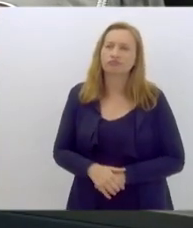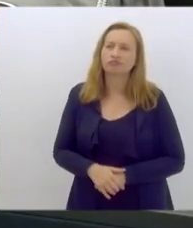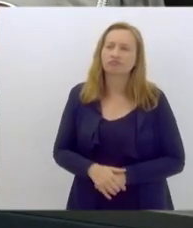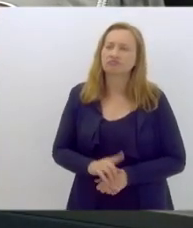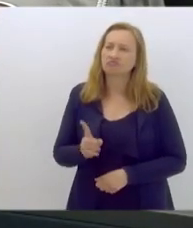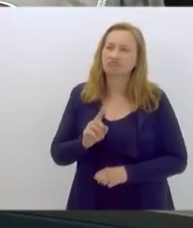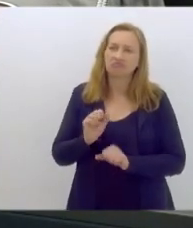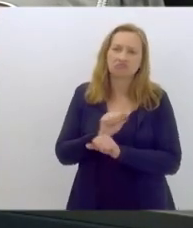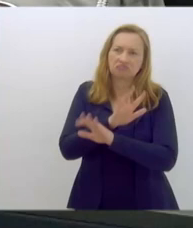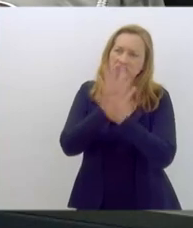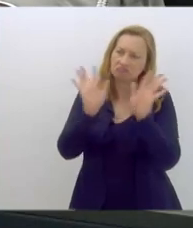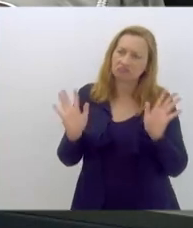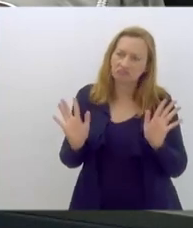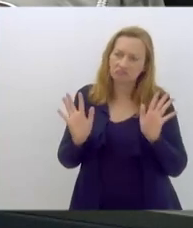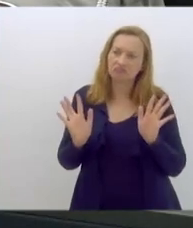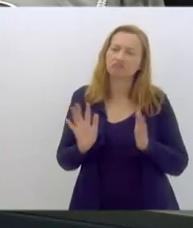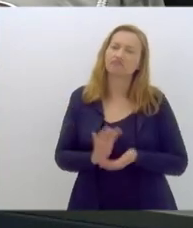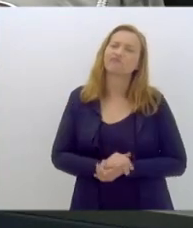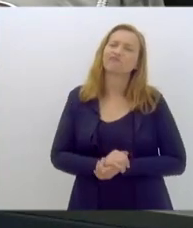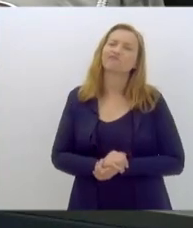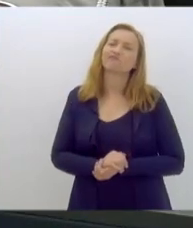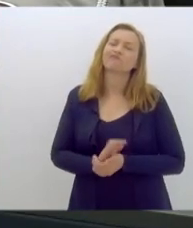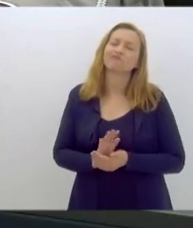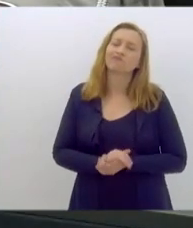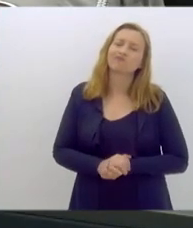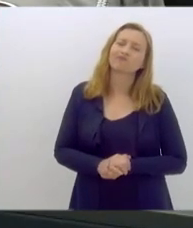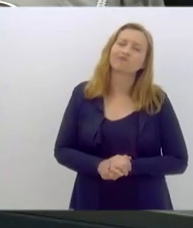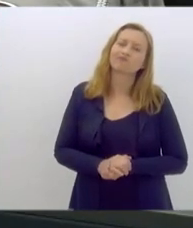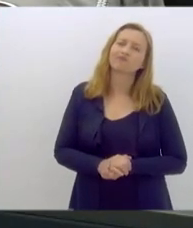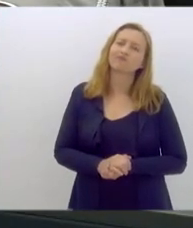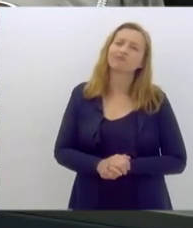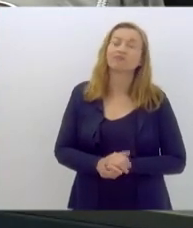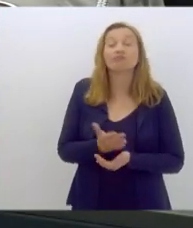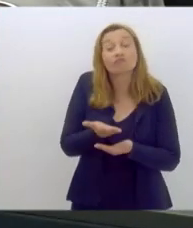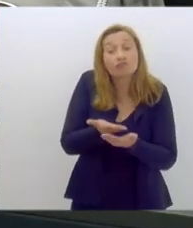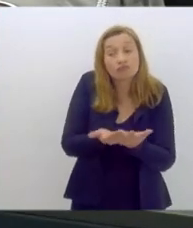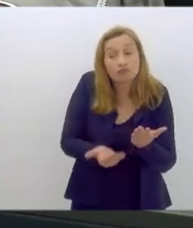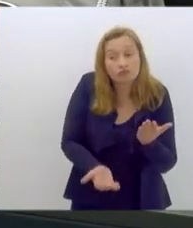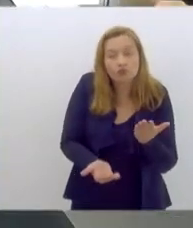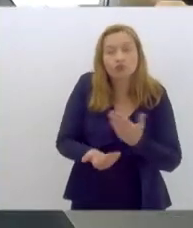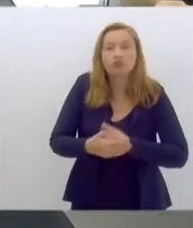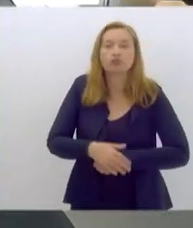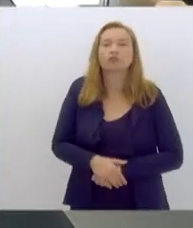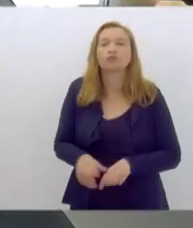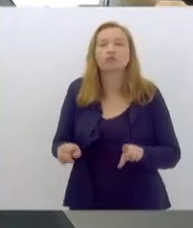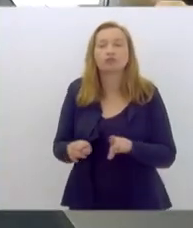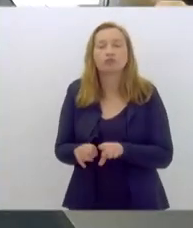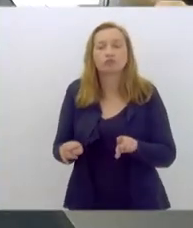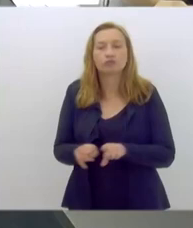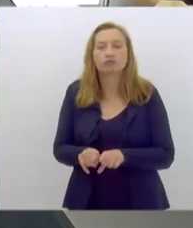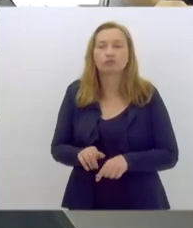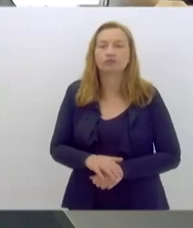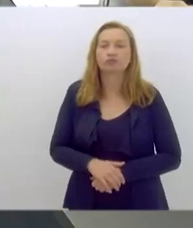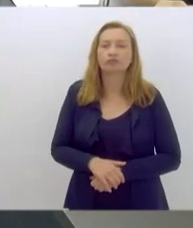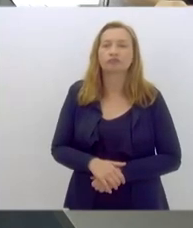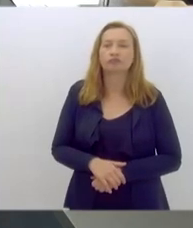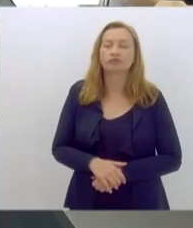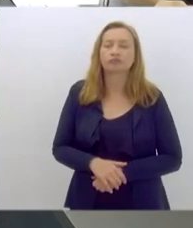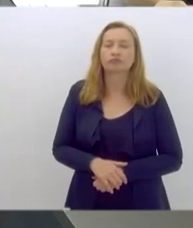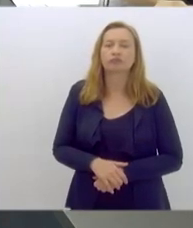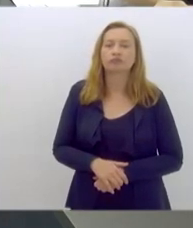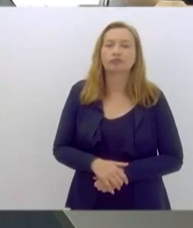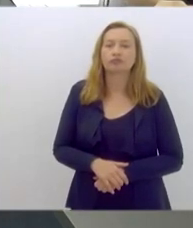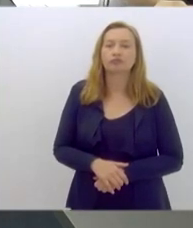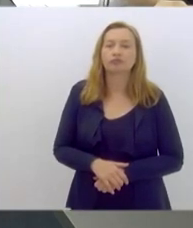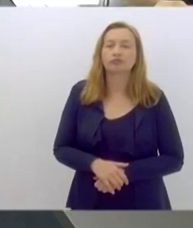ficou claro como não ficou Claro agora se essas perdas também contemplam as possíveis